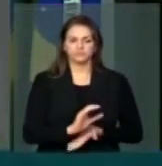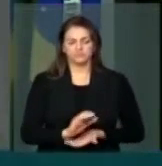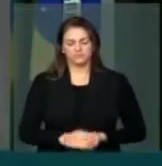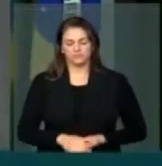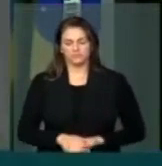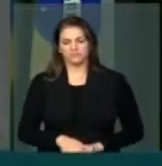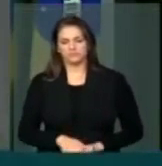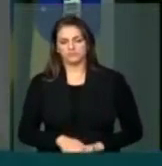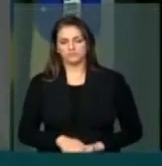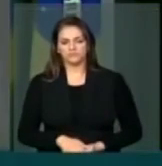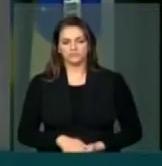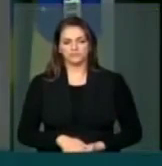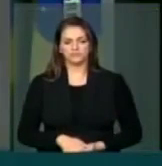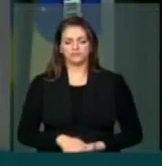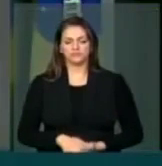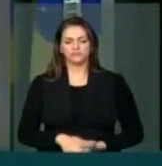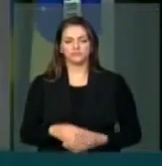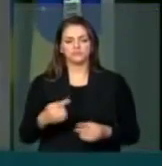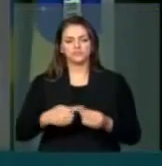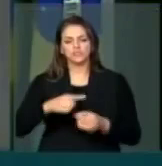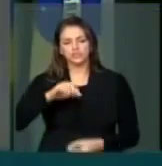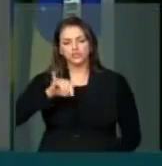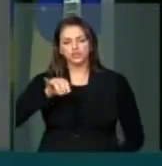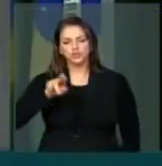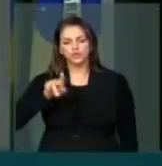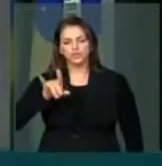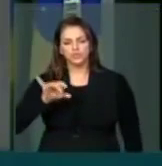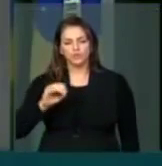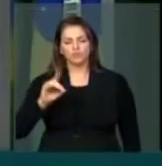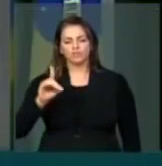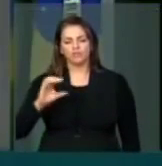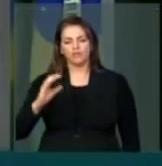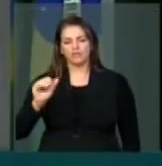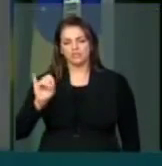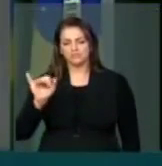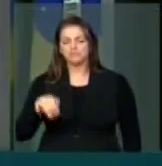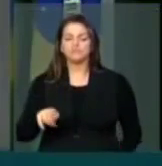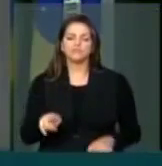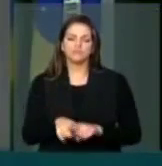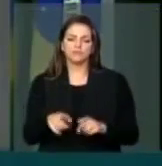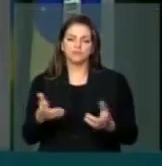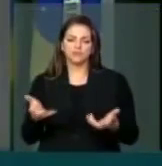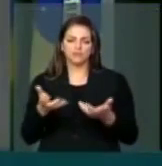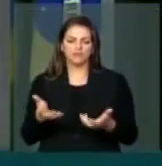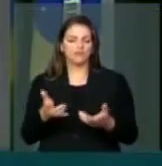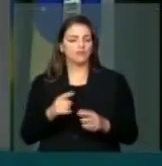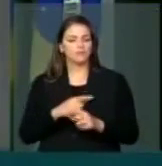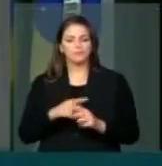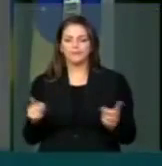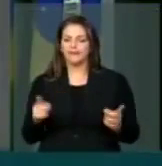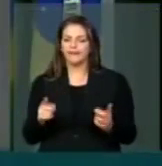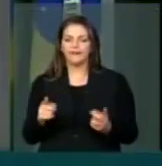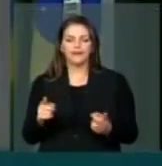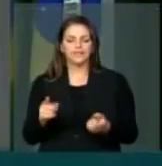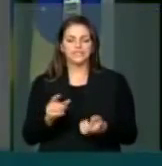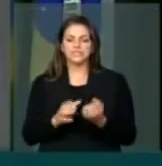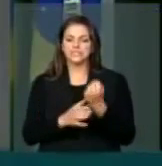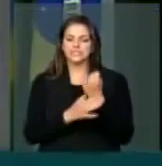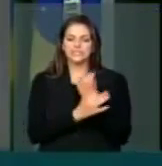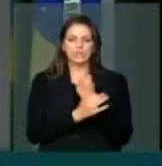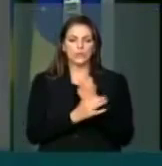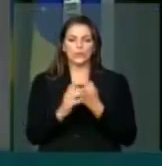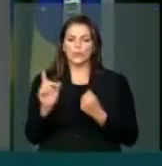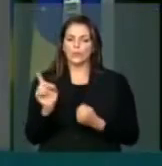de Castilhos, o Picinho, o produtor lá, nos cobrava posições sobre isso, que vão ficar devendo e muito, porque o seguro não